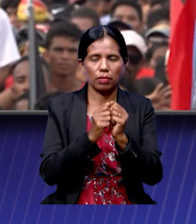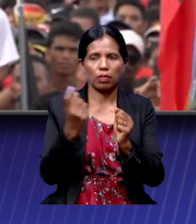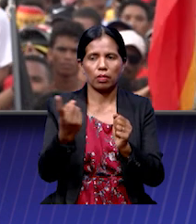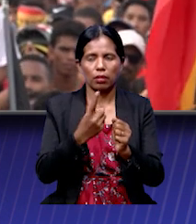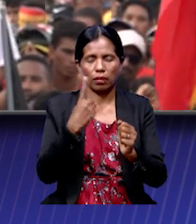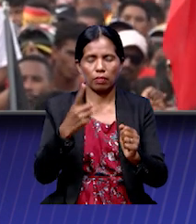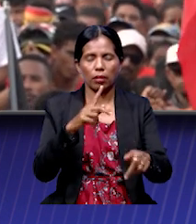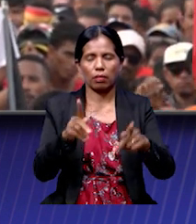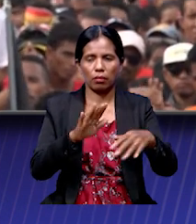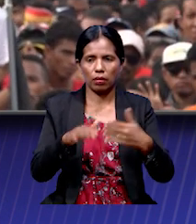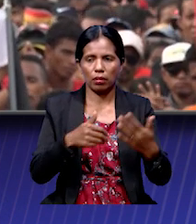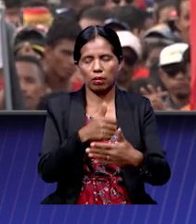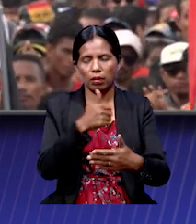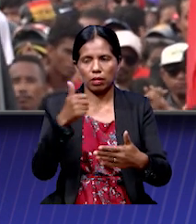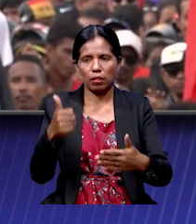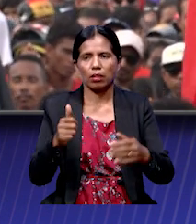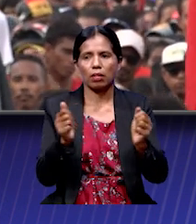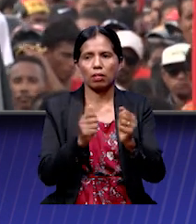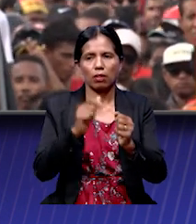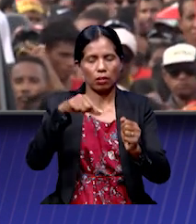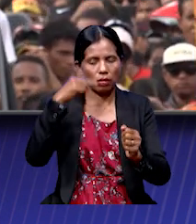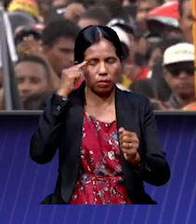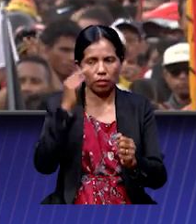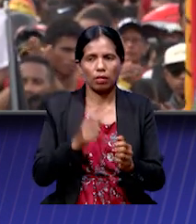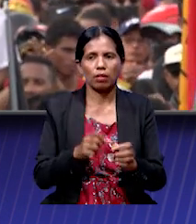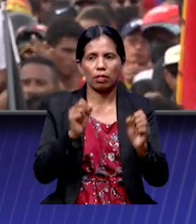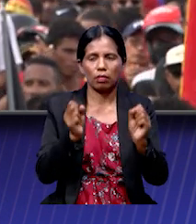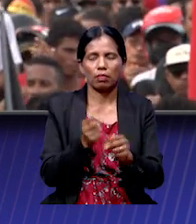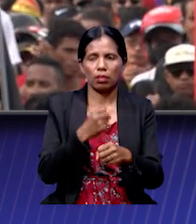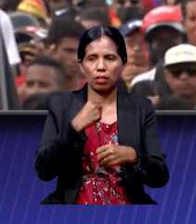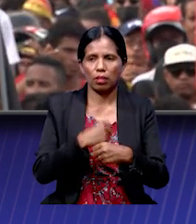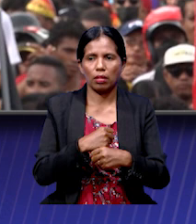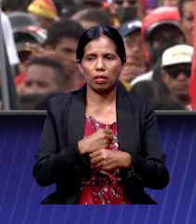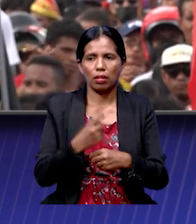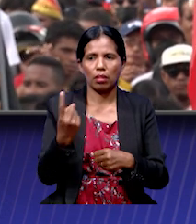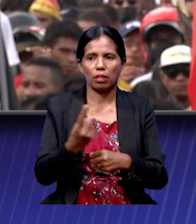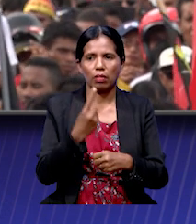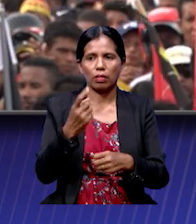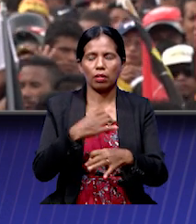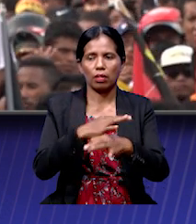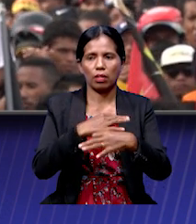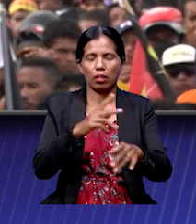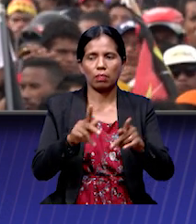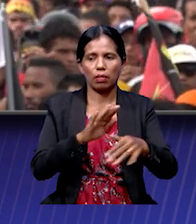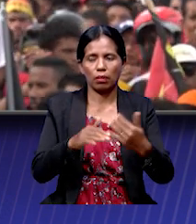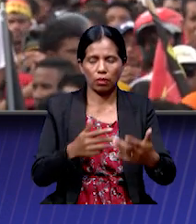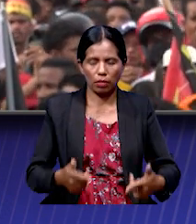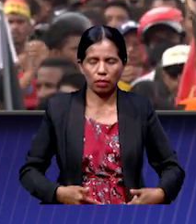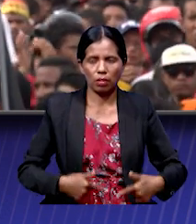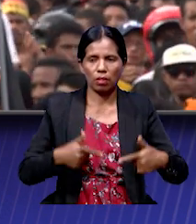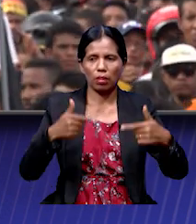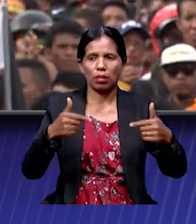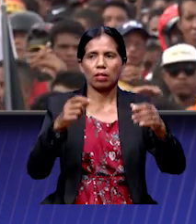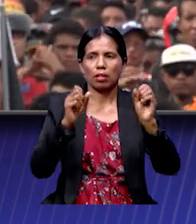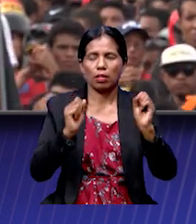ora o terceiro, ora o governo minha, para te bem arralar, na fatia tua dia, povo de Mores, de usa economia ainda